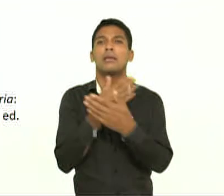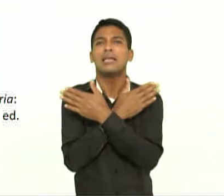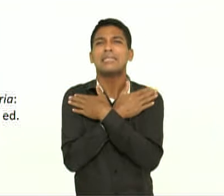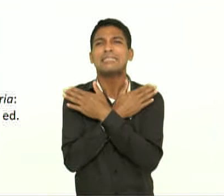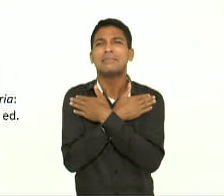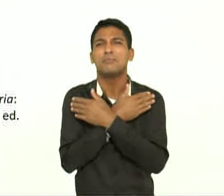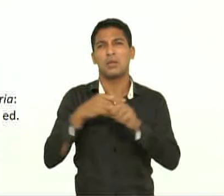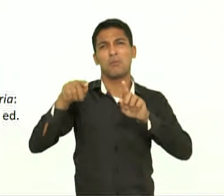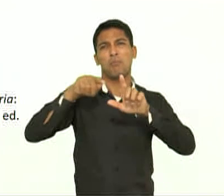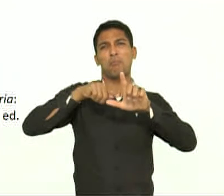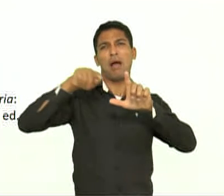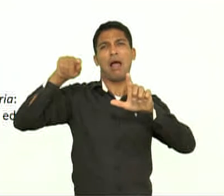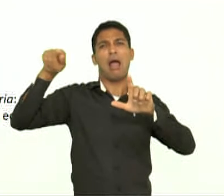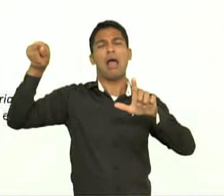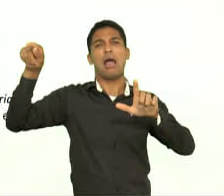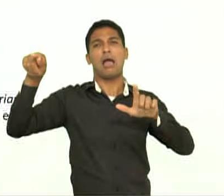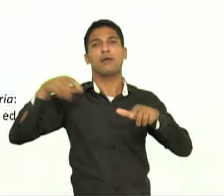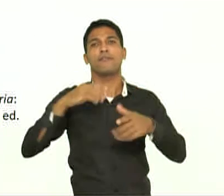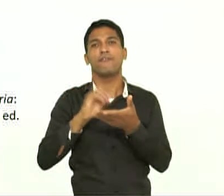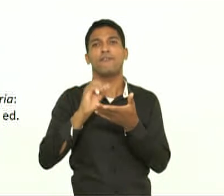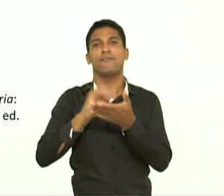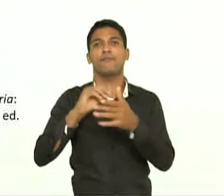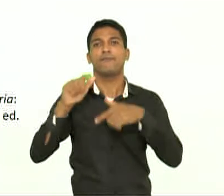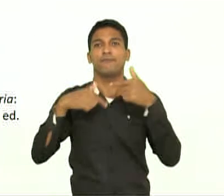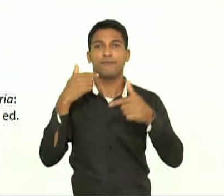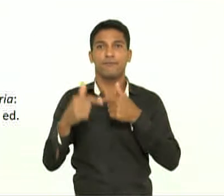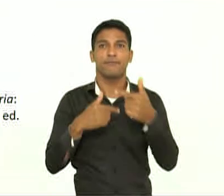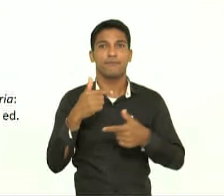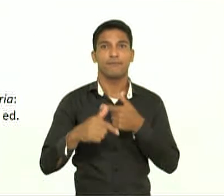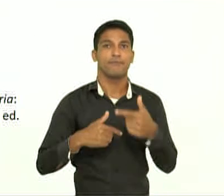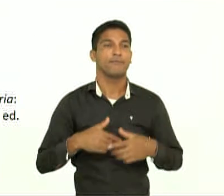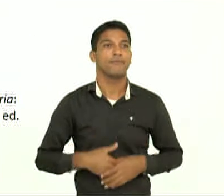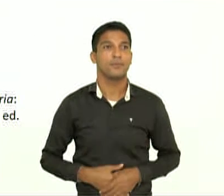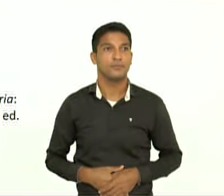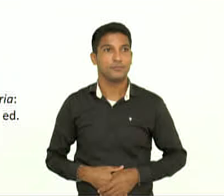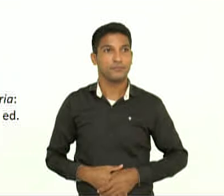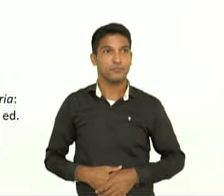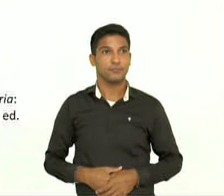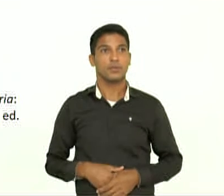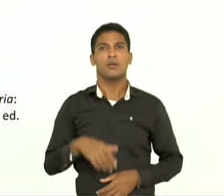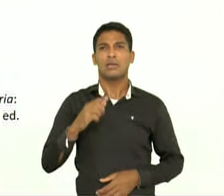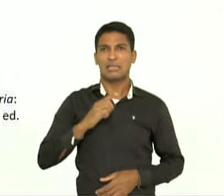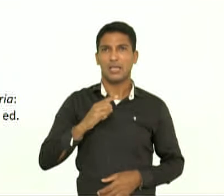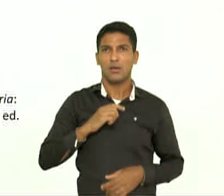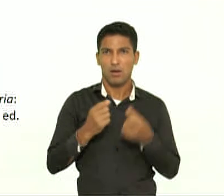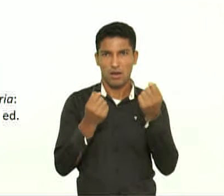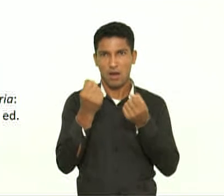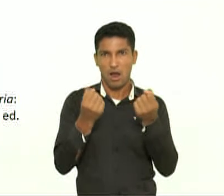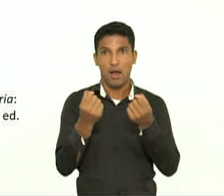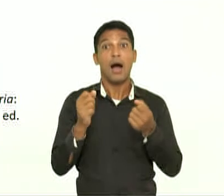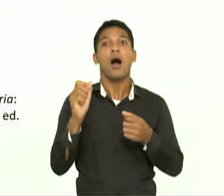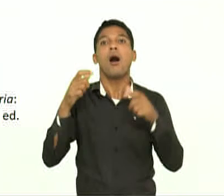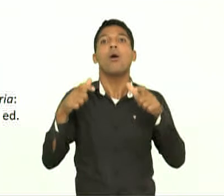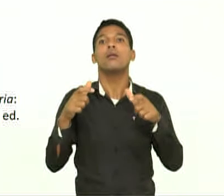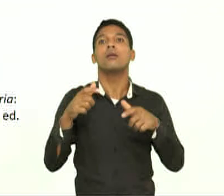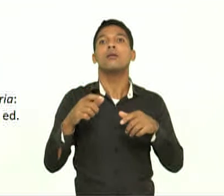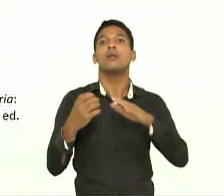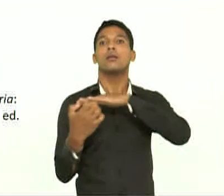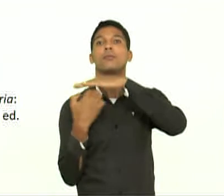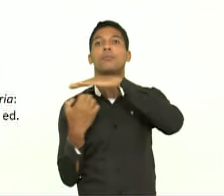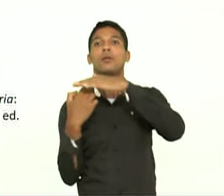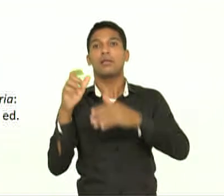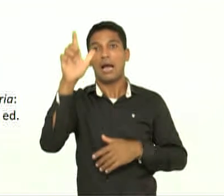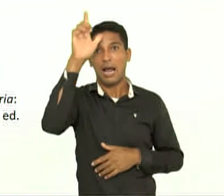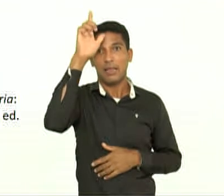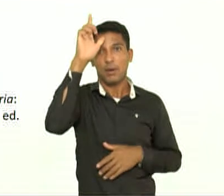E essa imagem que está na tua tela ilustra um pouco disso. Você tem uma indústria automobilística na Alemanha, onde você